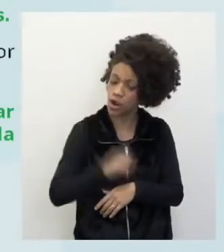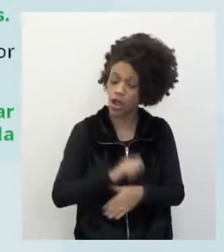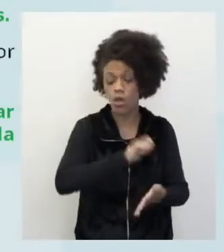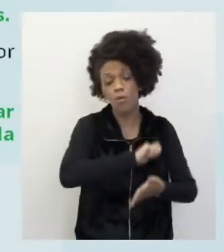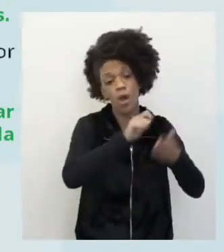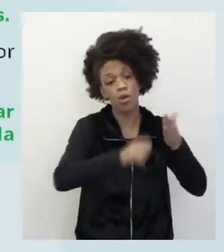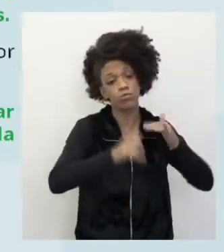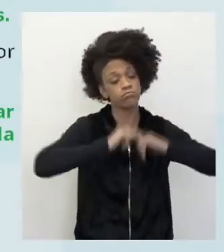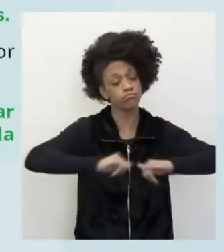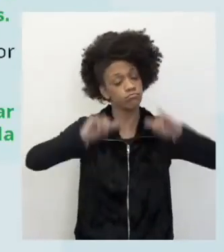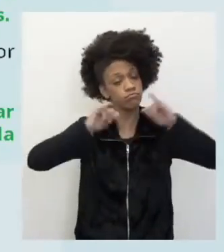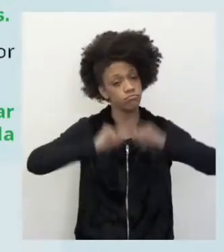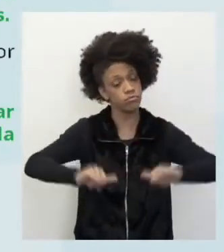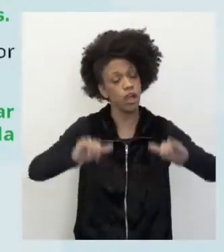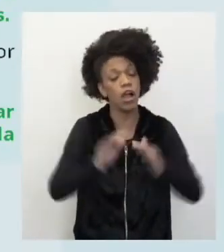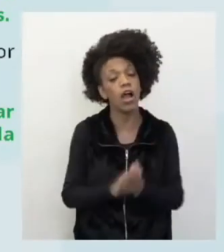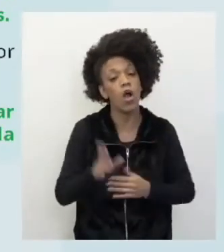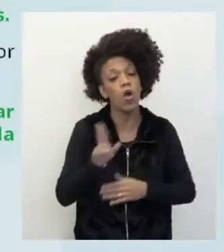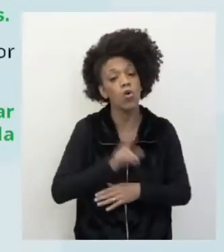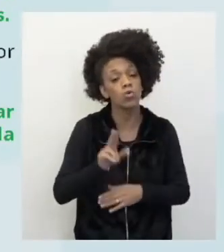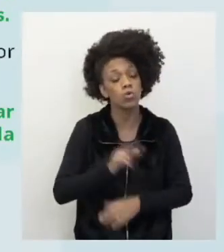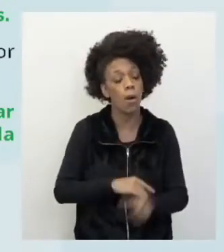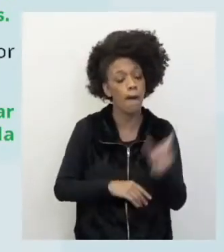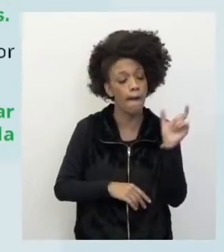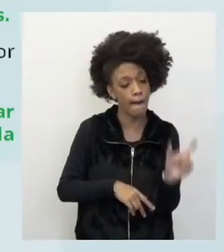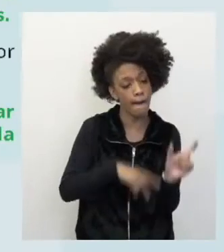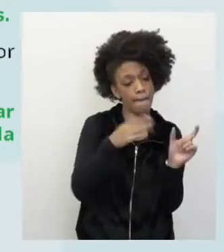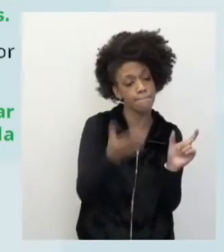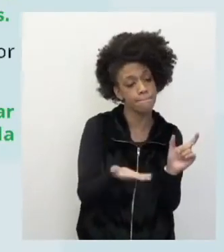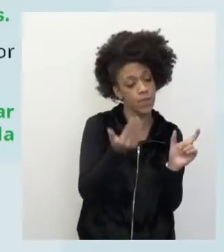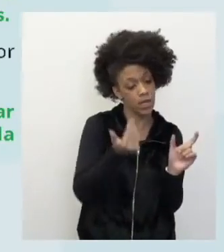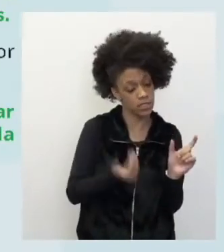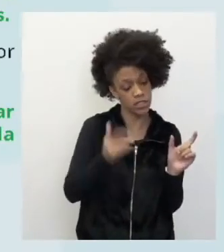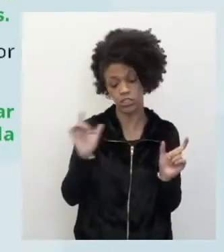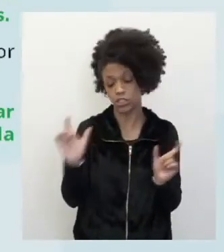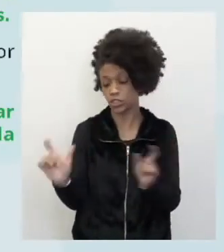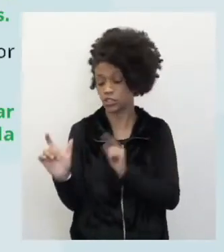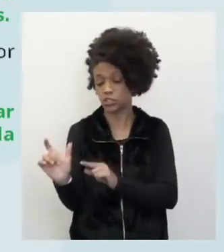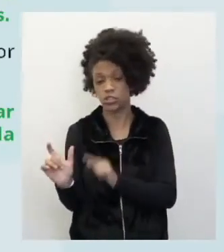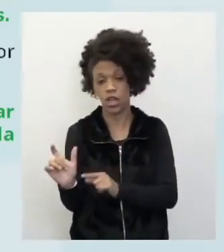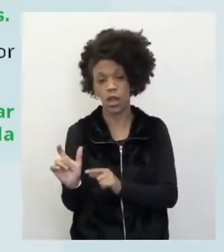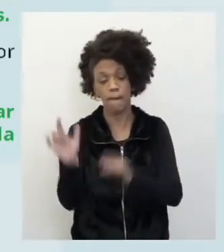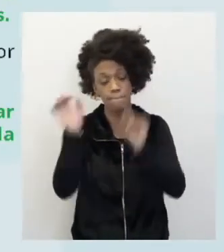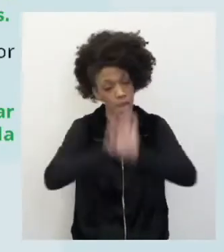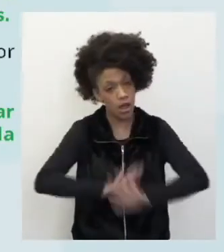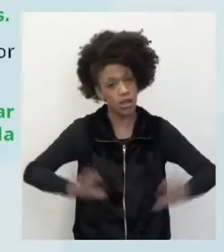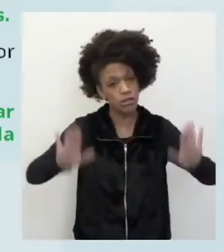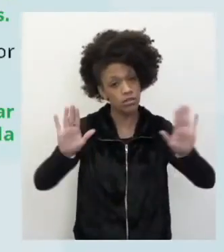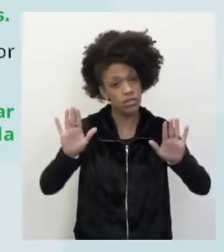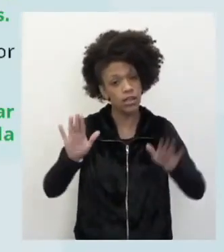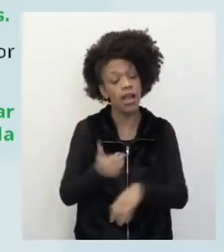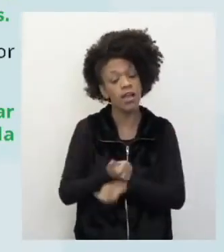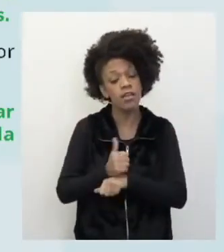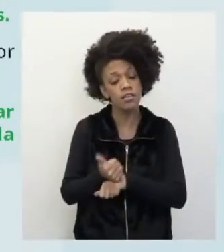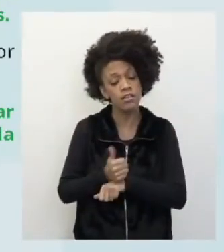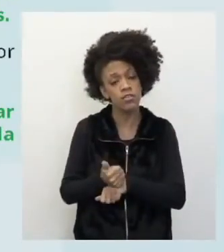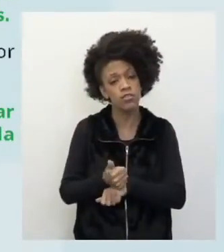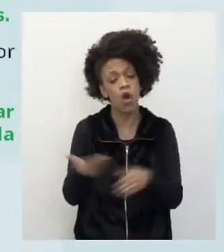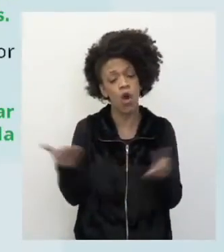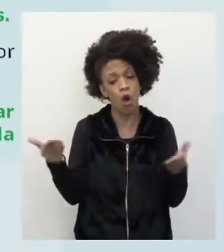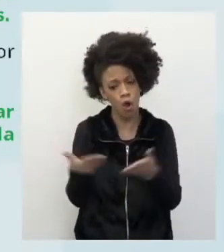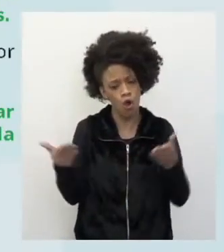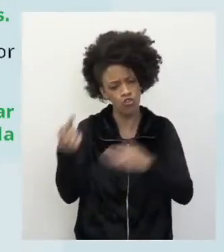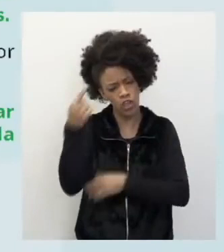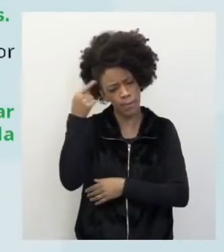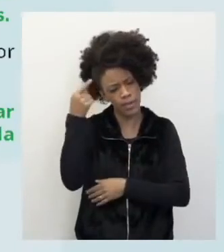campanha utilizou as palavras presente e futuro para deixar claro que as autoridades hoje já estão pensando no futuro